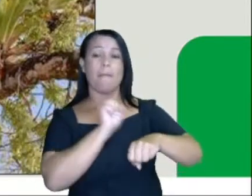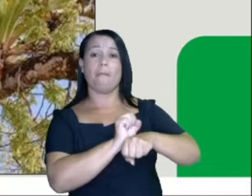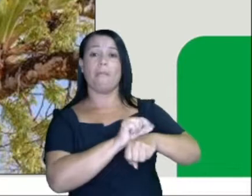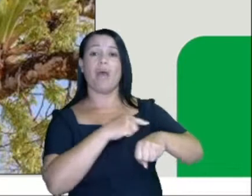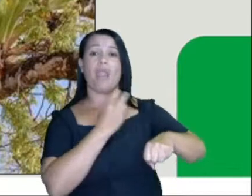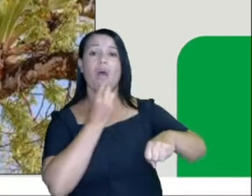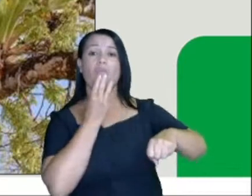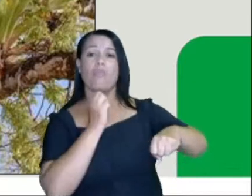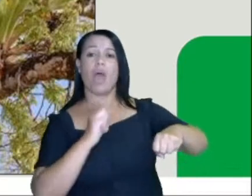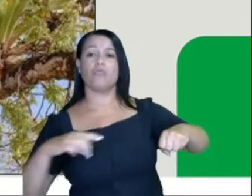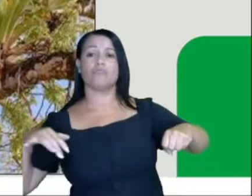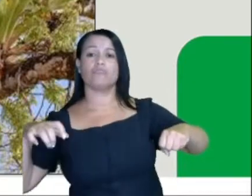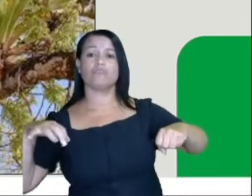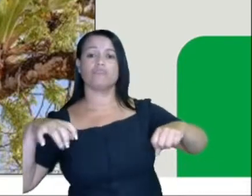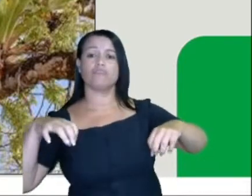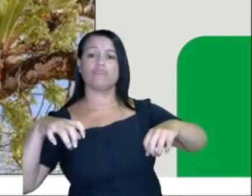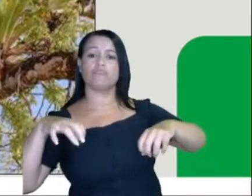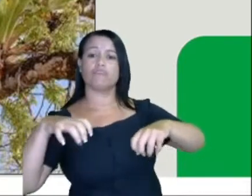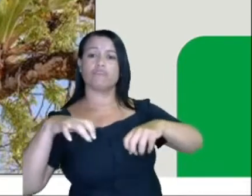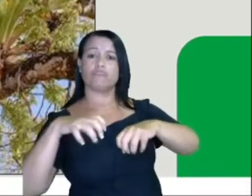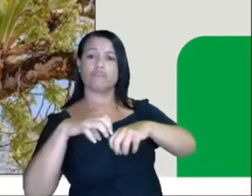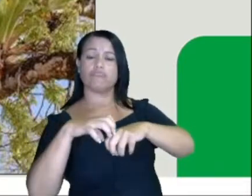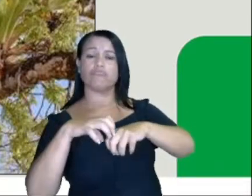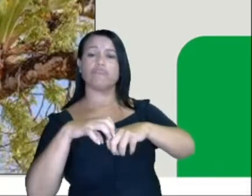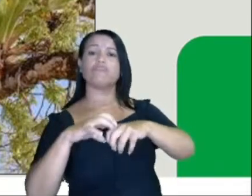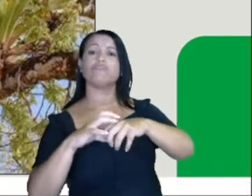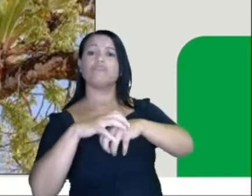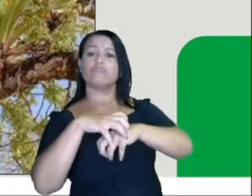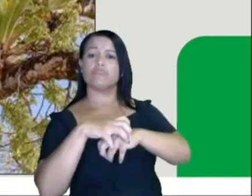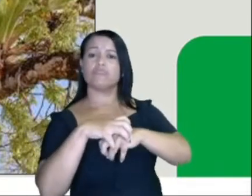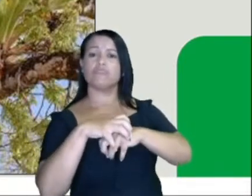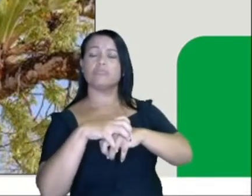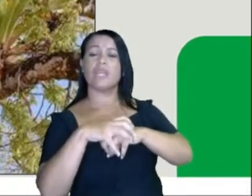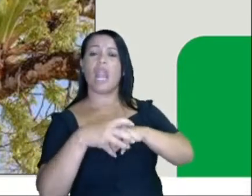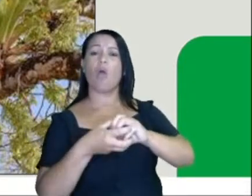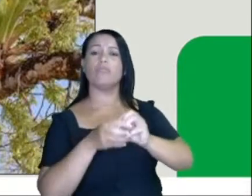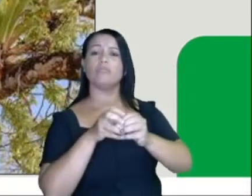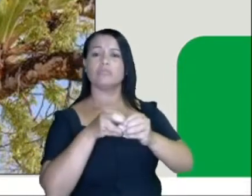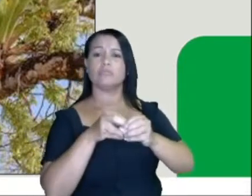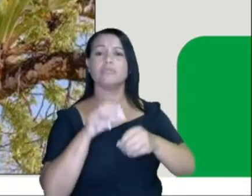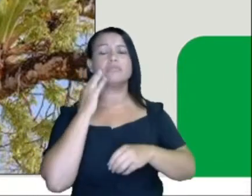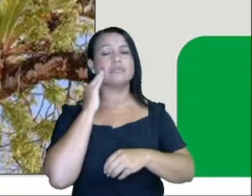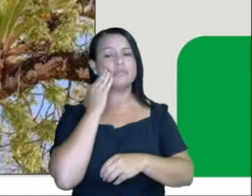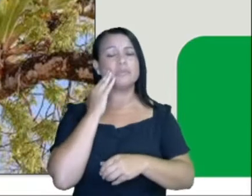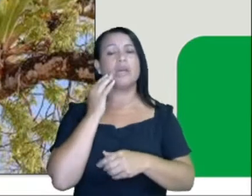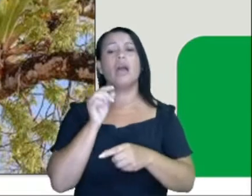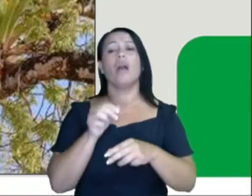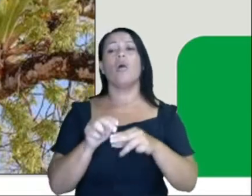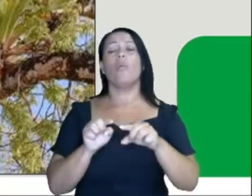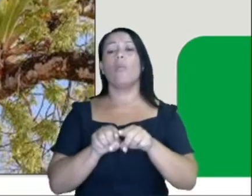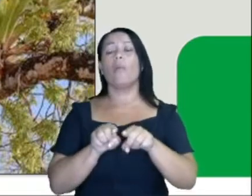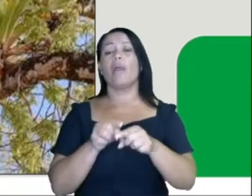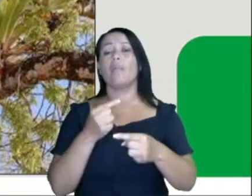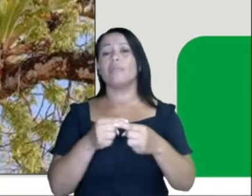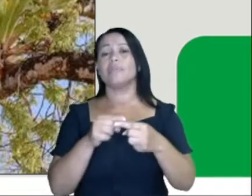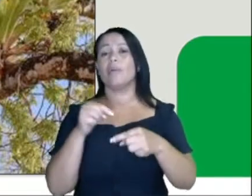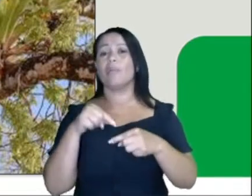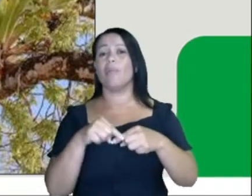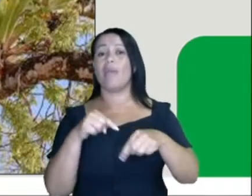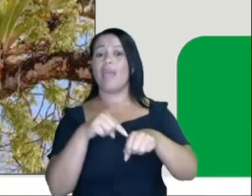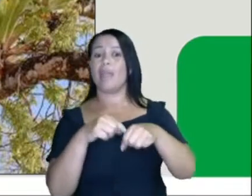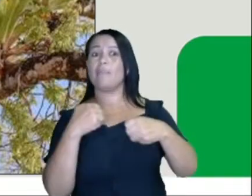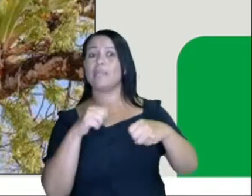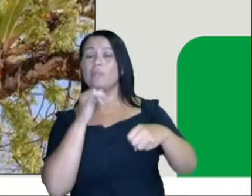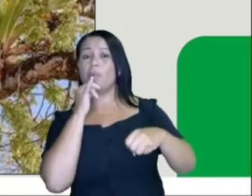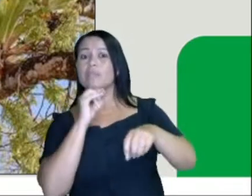o macho copula com ela. Então, a partir disso, que finaliza a cópula, ele tem que sair